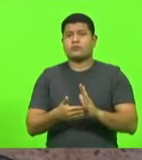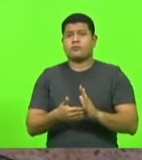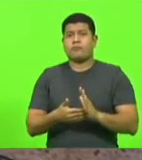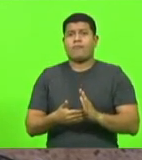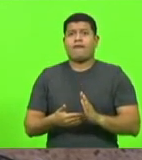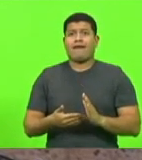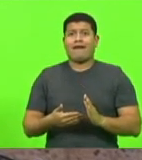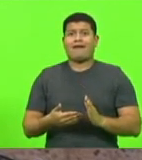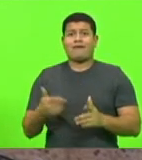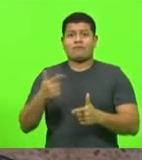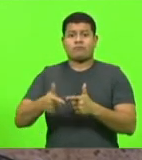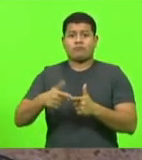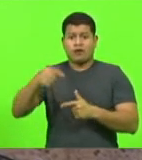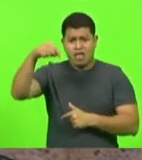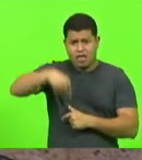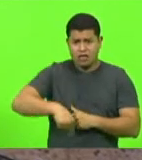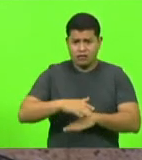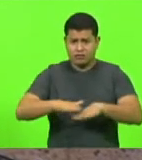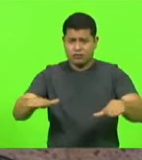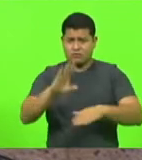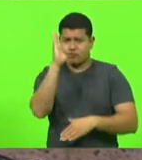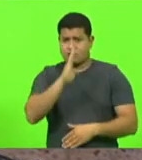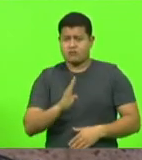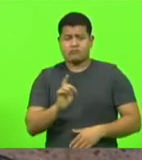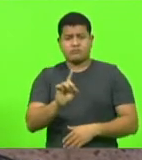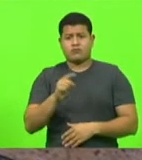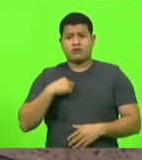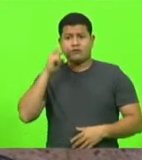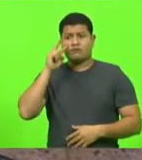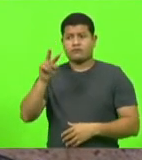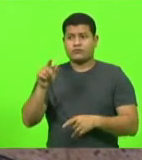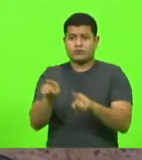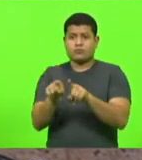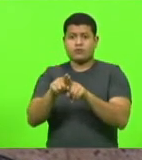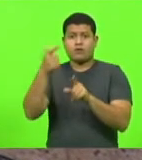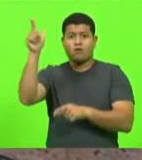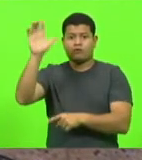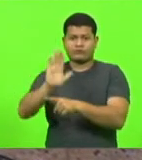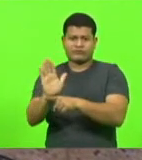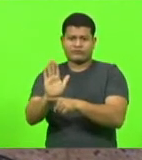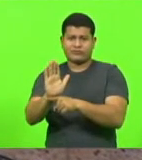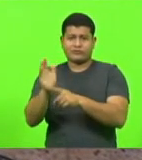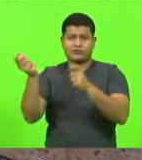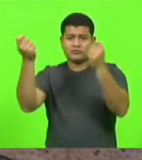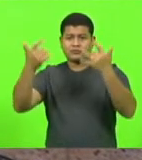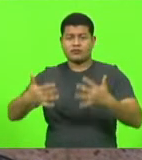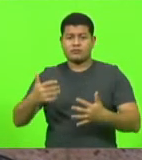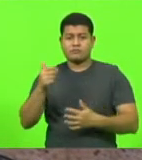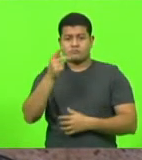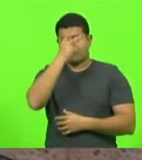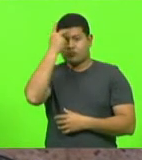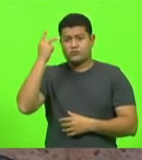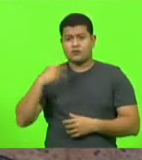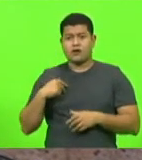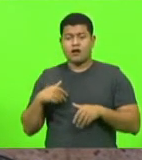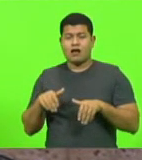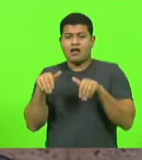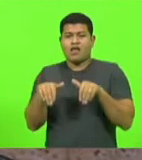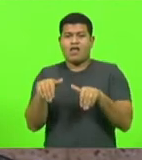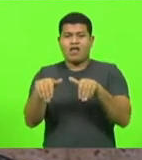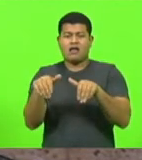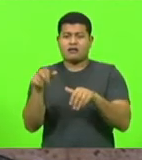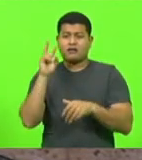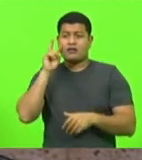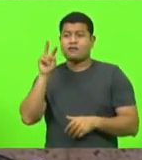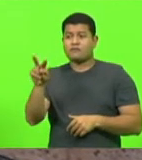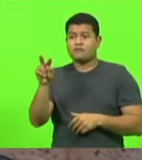o problema não é só aqui. Eu vi outro dia um vídeo, pessoas na Austrália pegando fila para poder ter